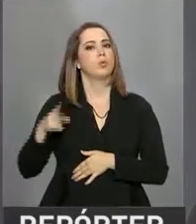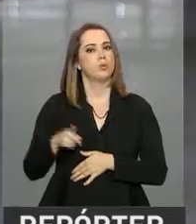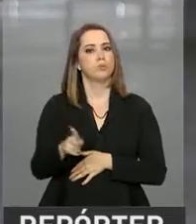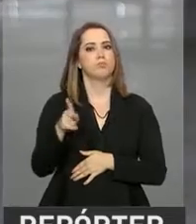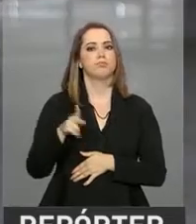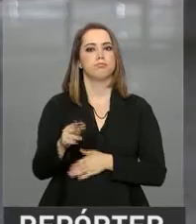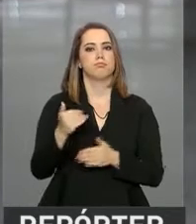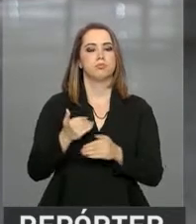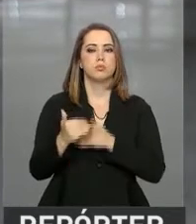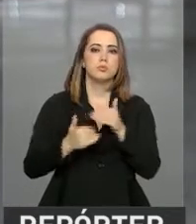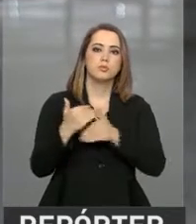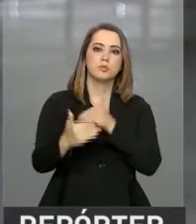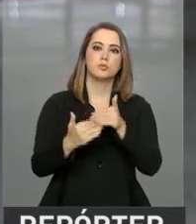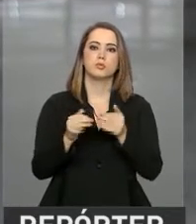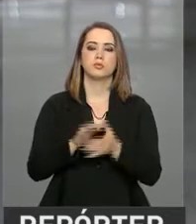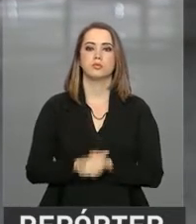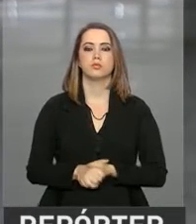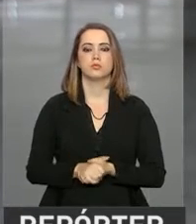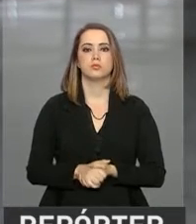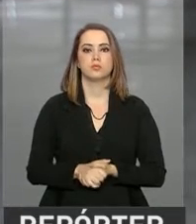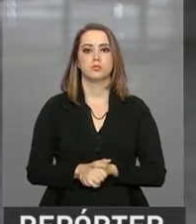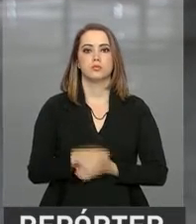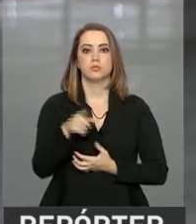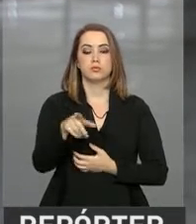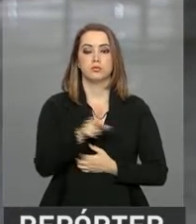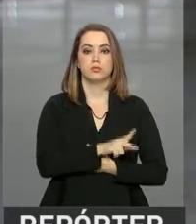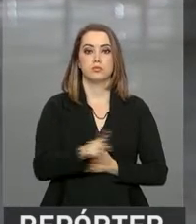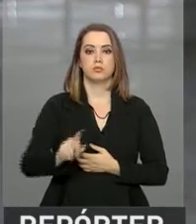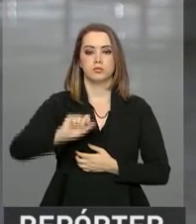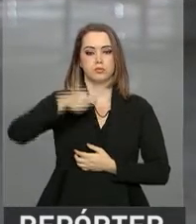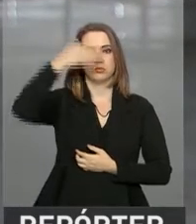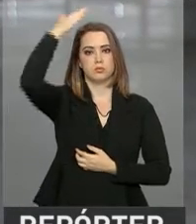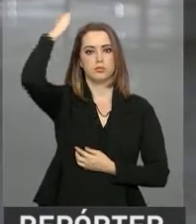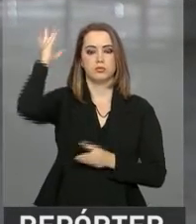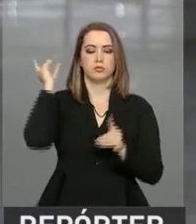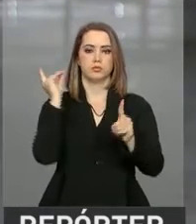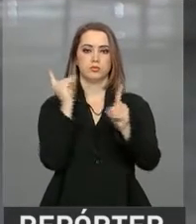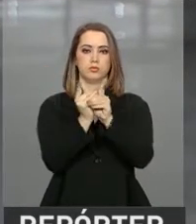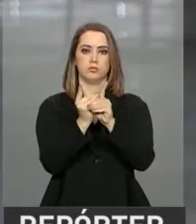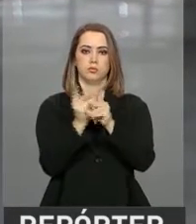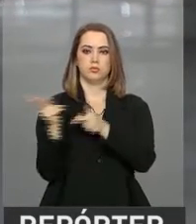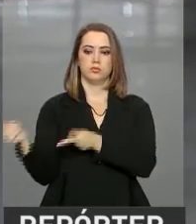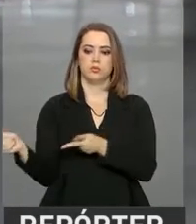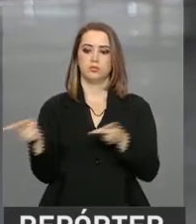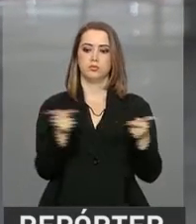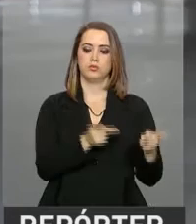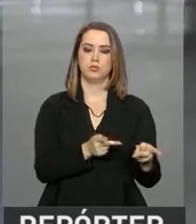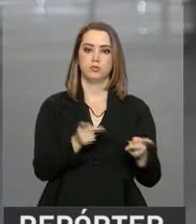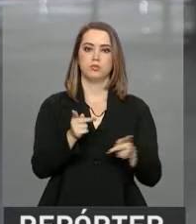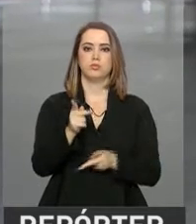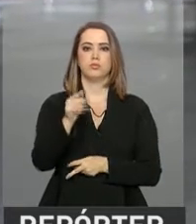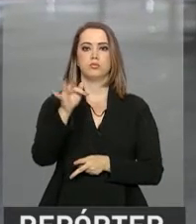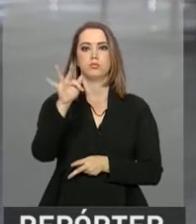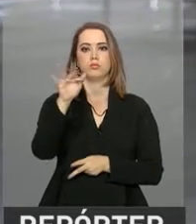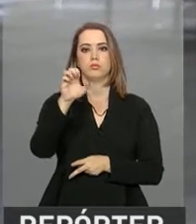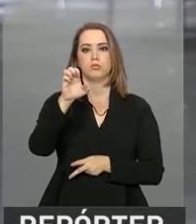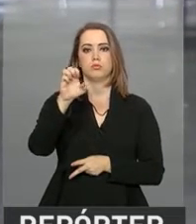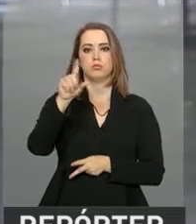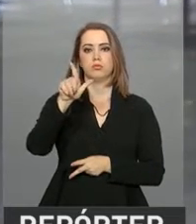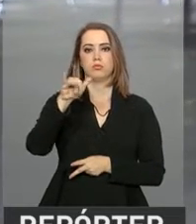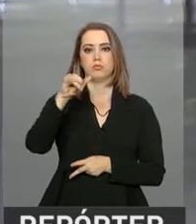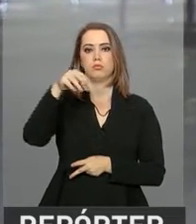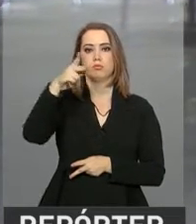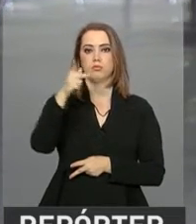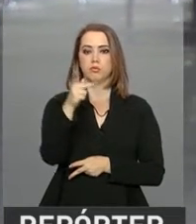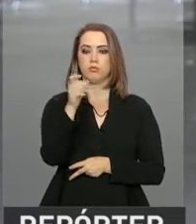cargo. Já agora à tarde, o presidente em exercício, Michel Temer, recebe uma visita do piloto de Fórmula 1, Felipe Nasser, que é natural aqui